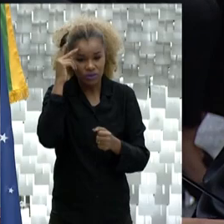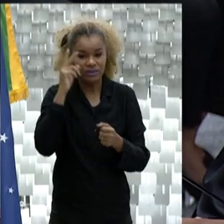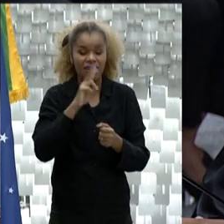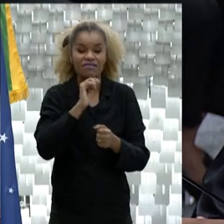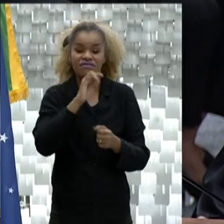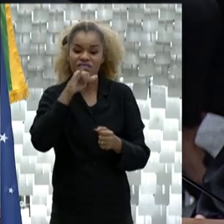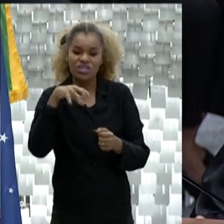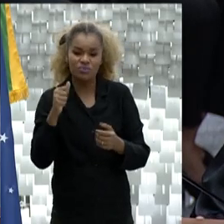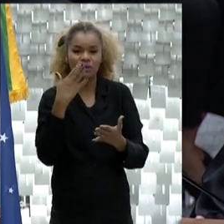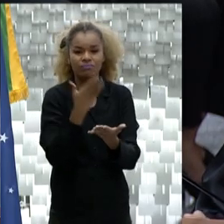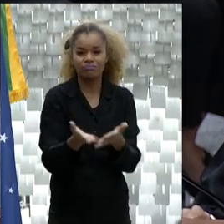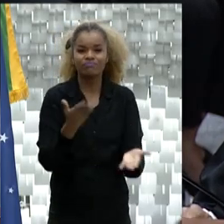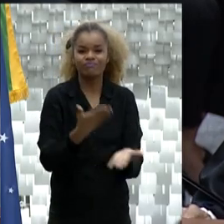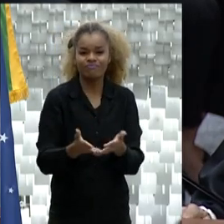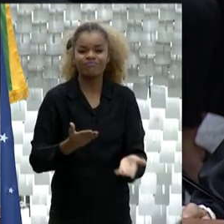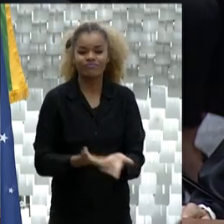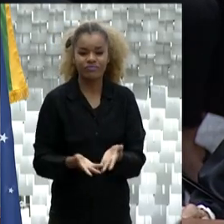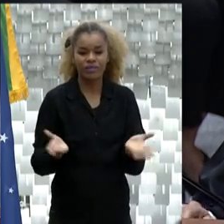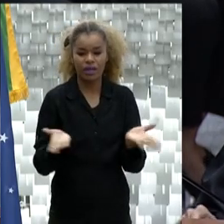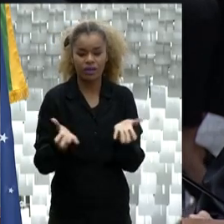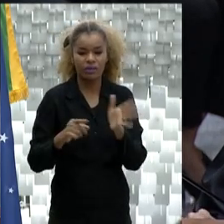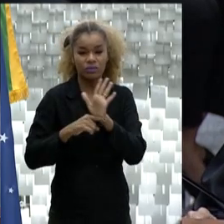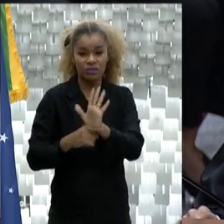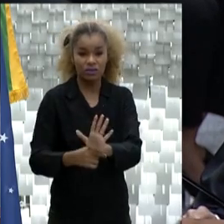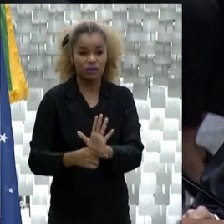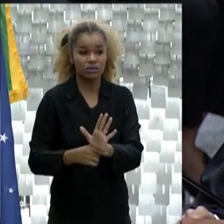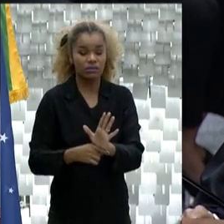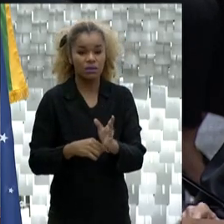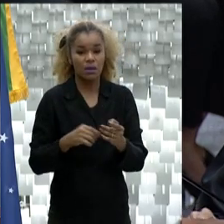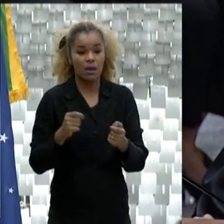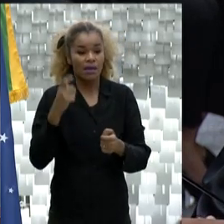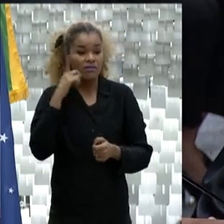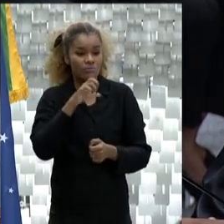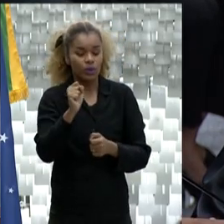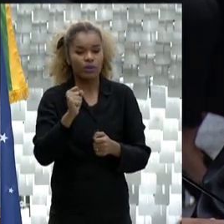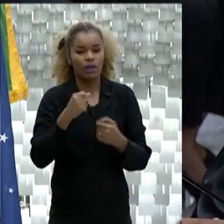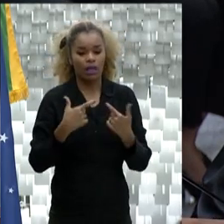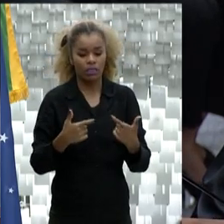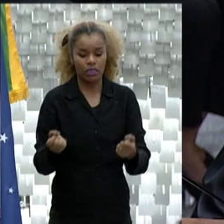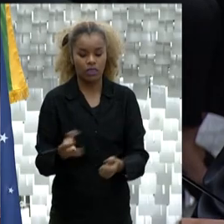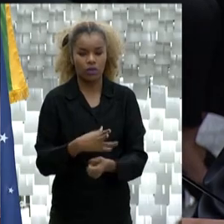uma versão moderna da vitória de Pirro.